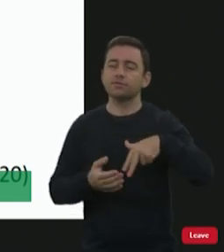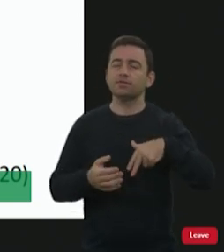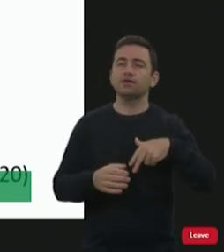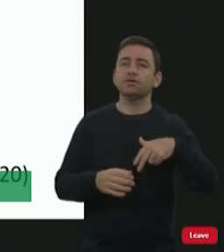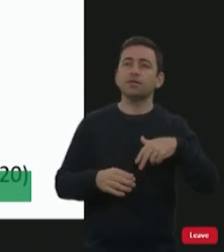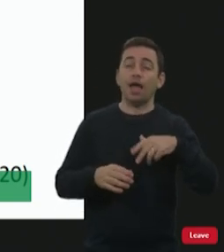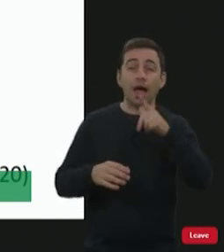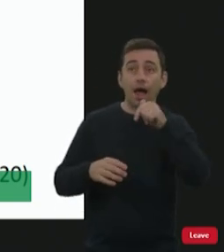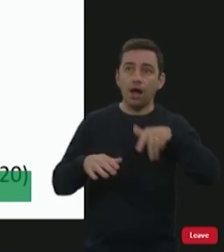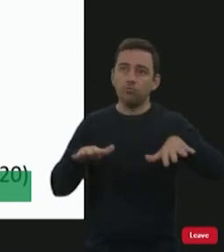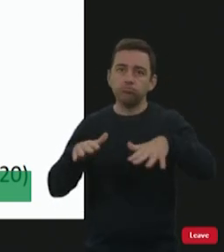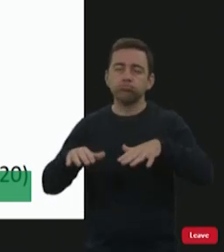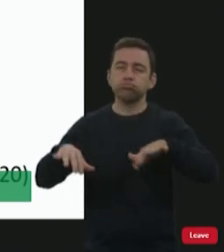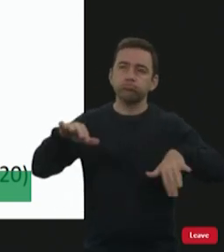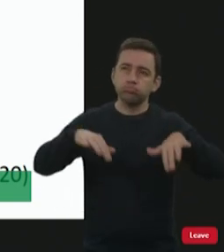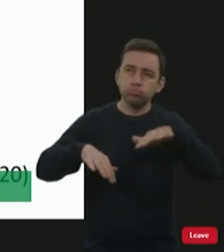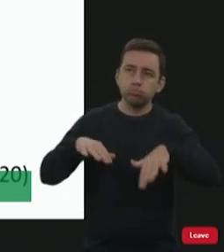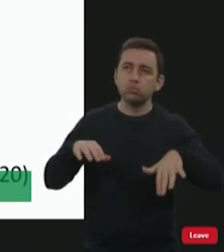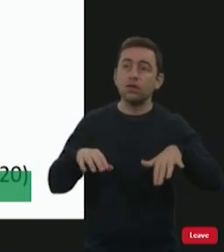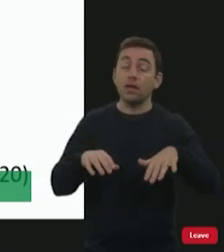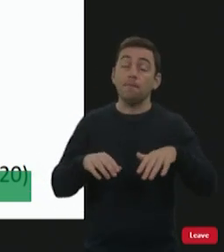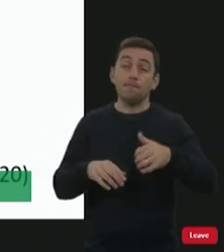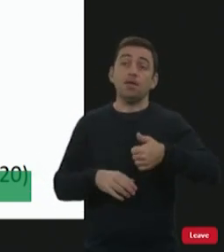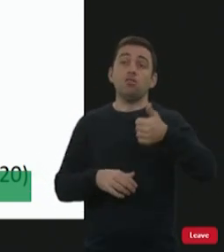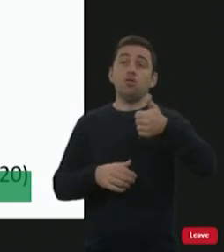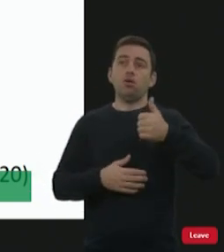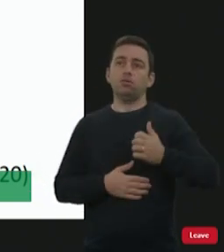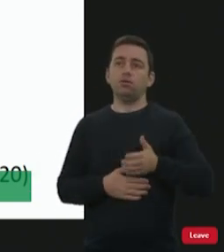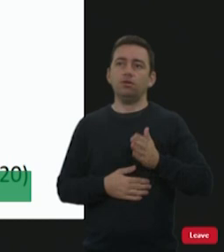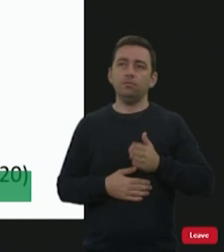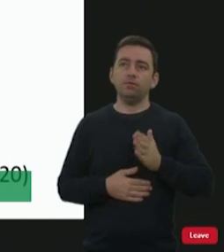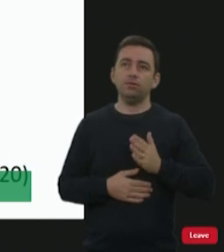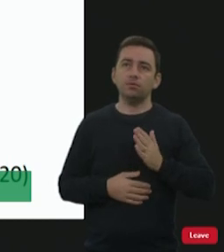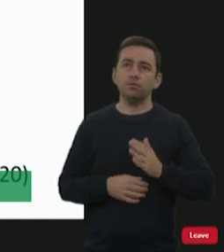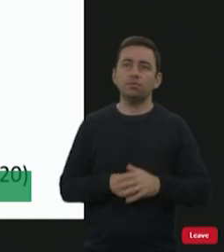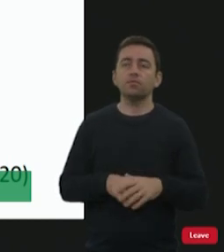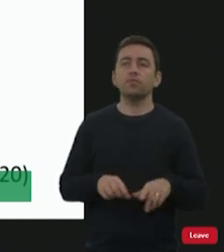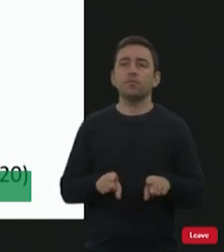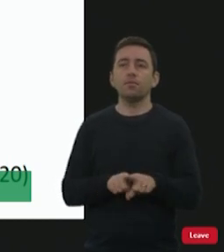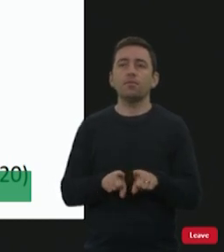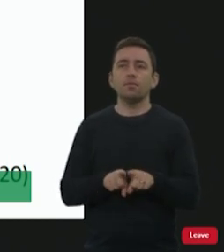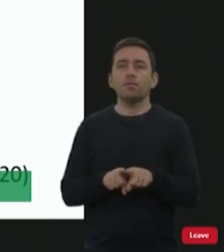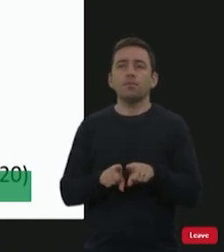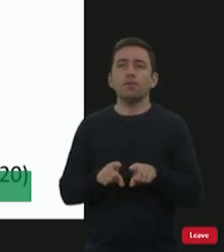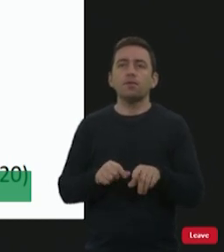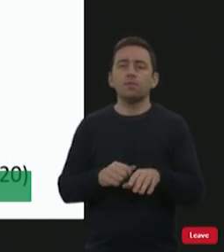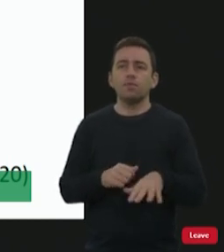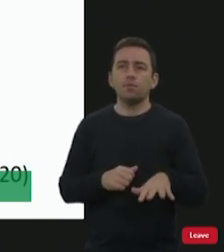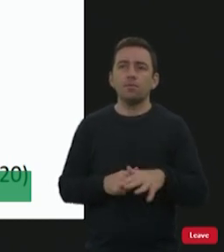o colesterol e melhora o sistema cardiorrespiratório, né?